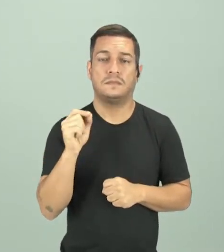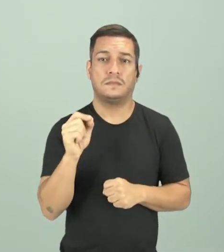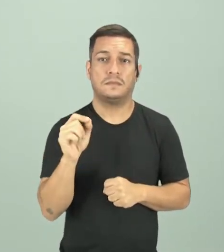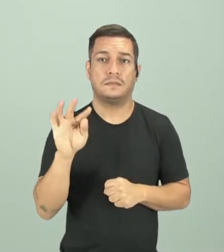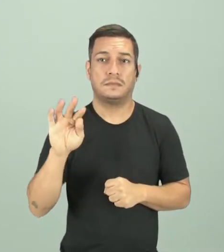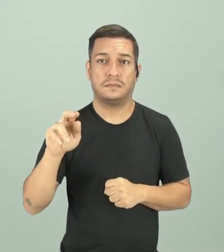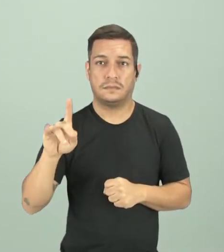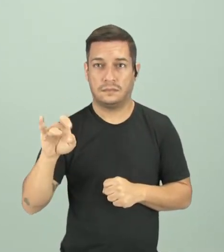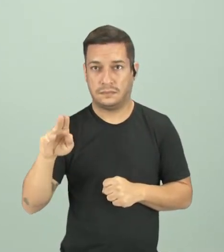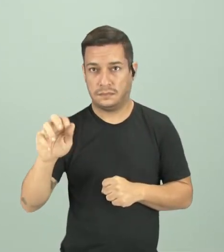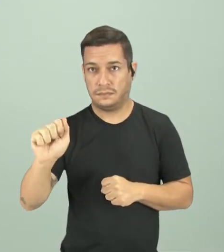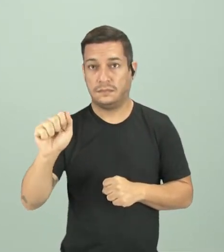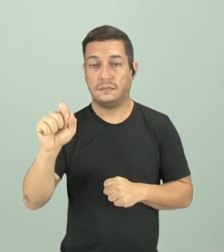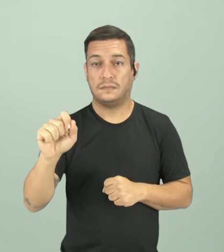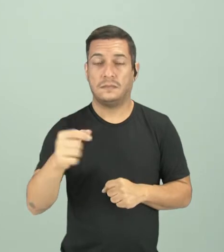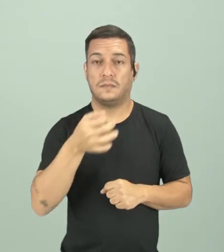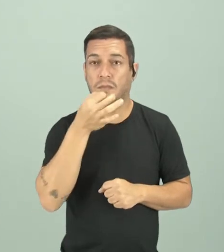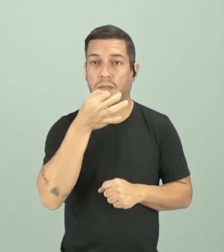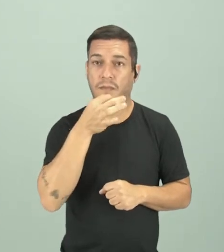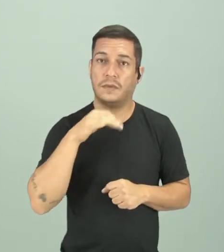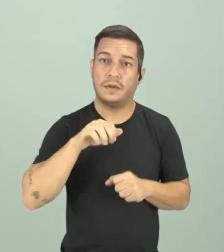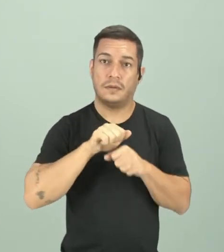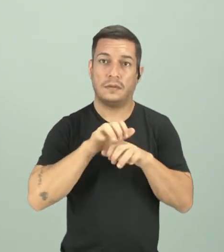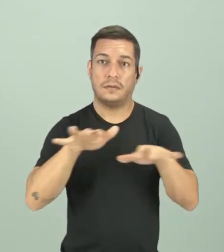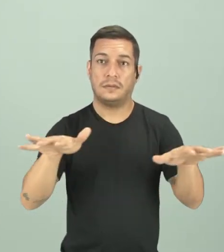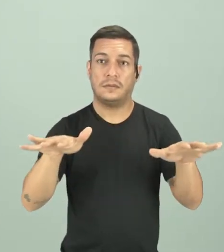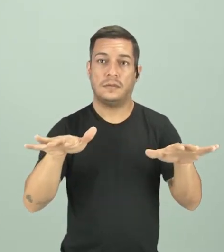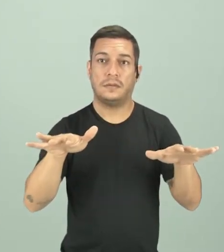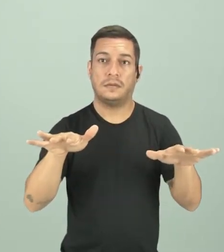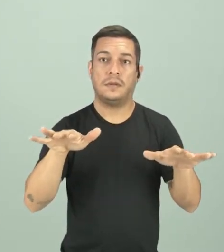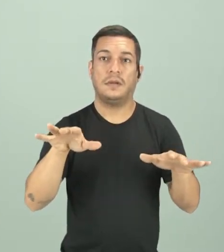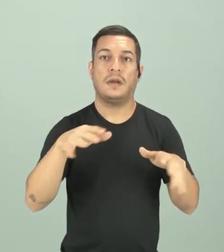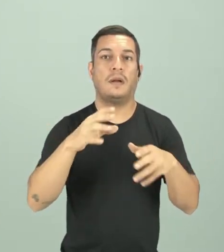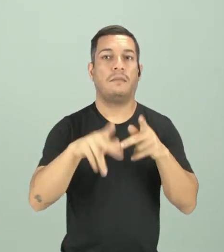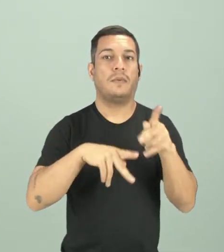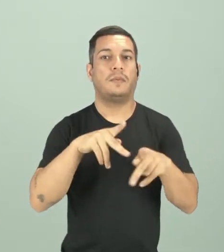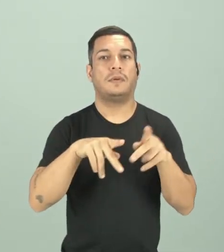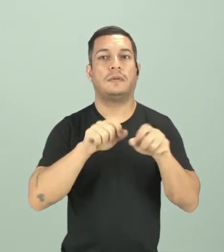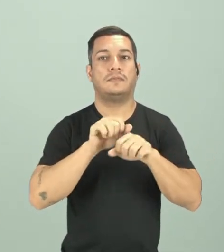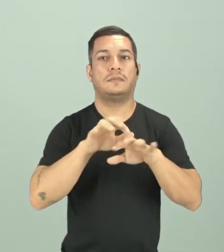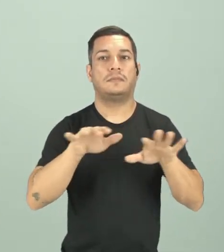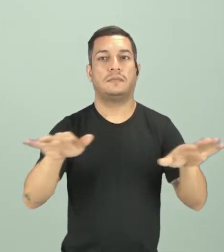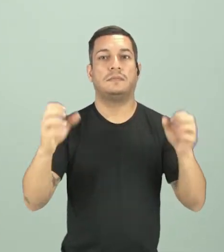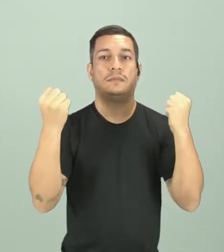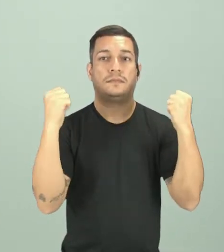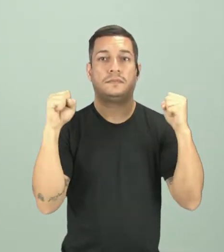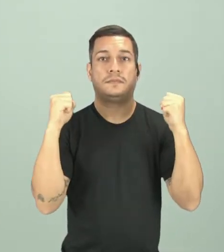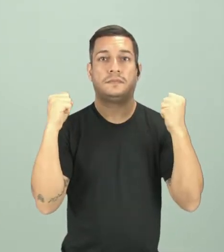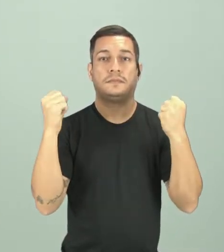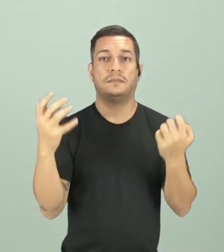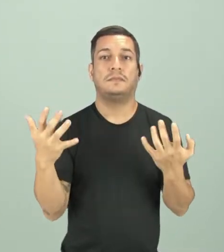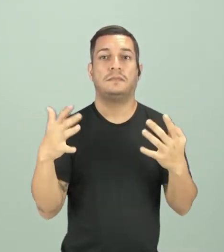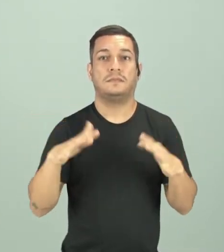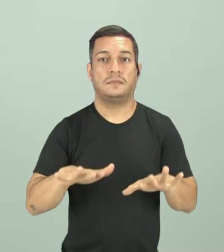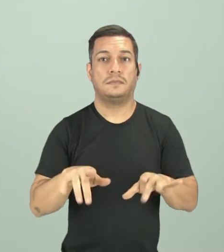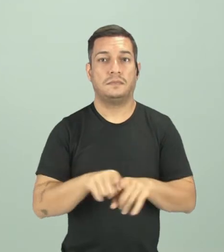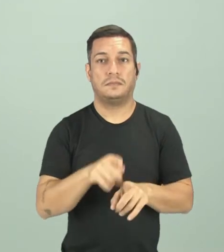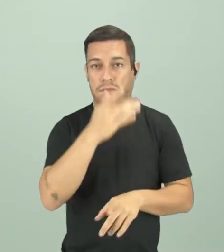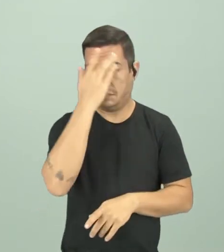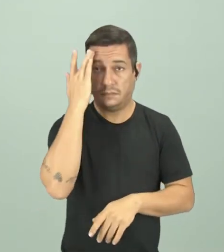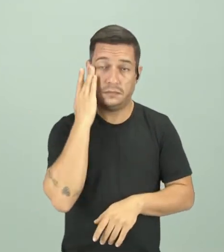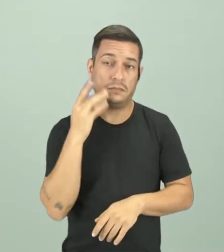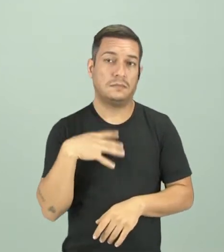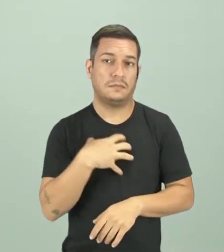né? Uma tendência onde democratizar significa popularizar a educação física, incluindo as pessoas,